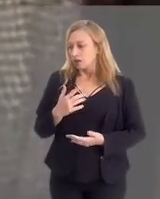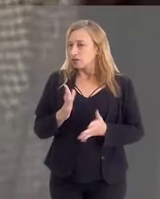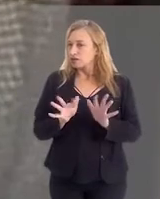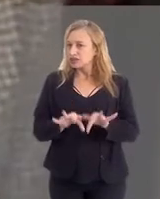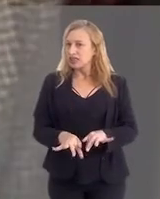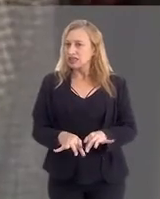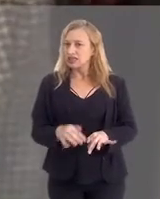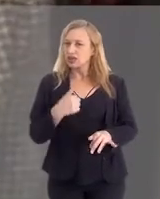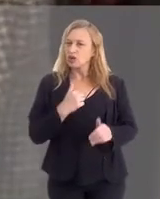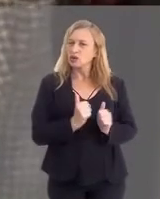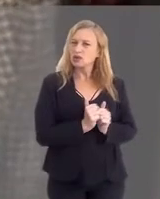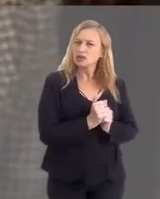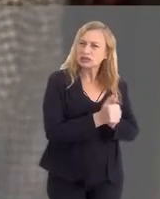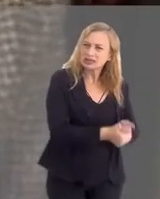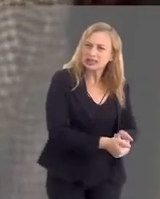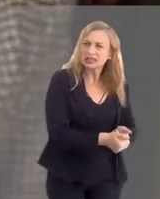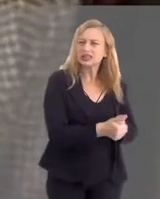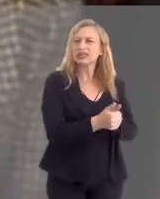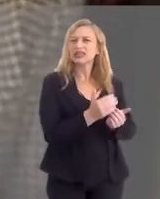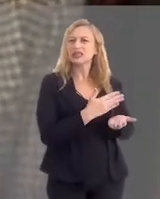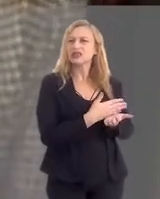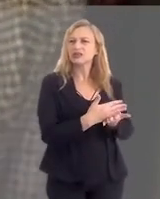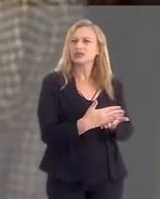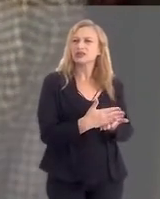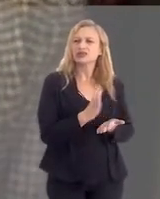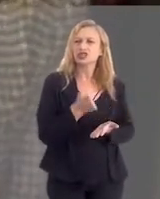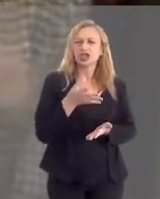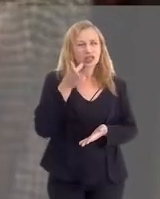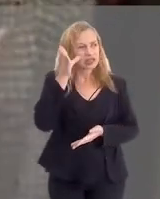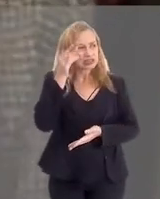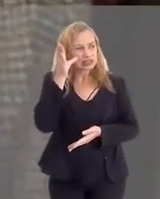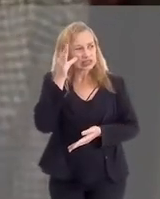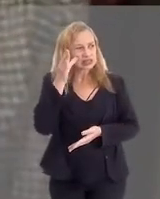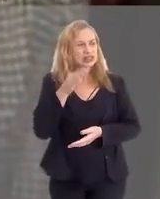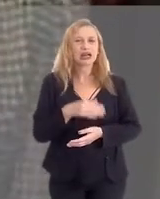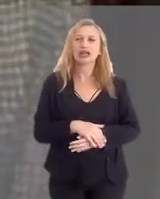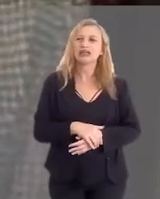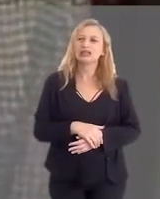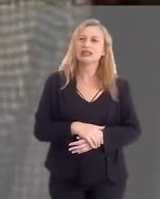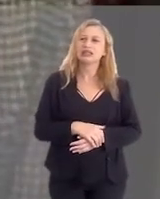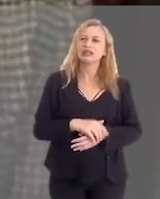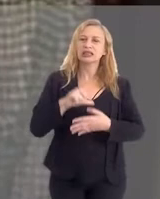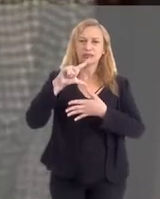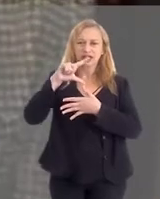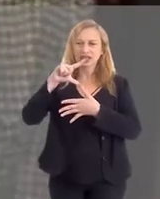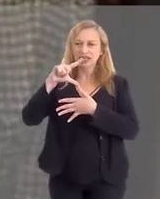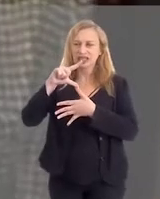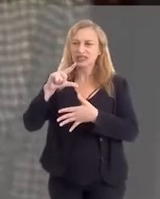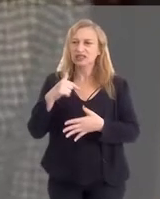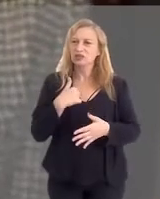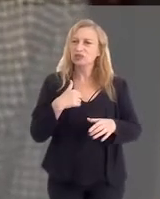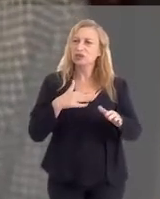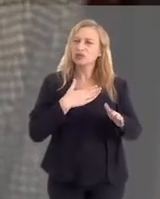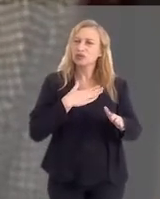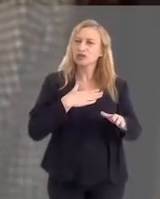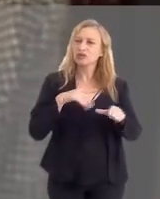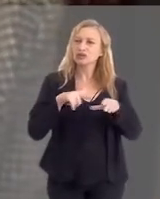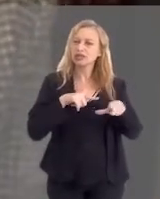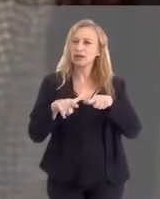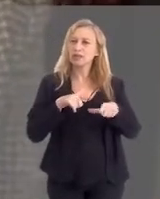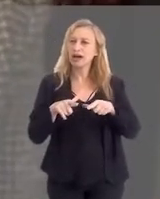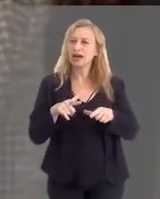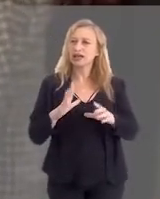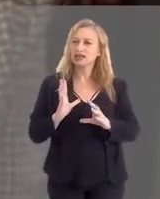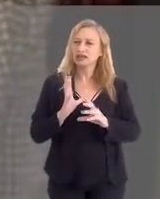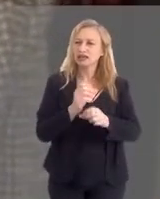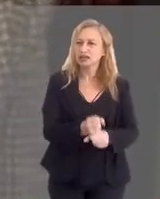Quando eu terminei ali, eu comecei a seguir, né? Desde essa época eu já estava muito interessada na América Latina, então meu